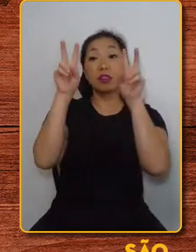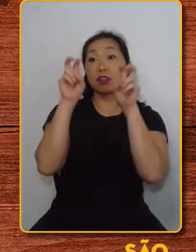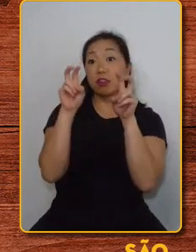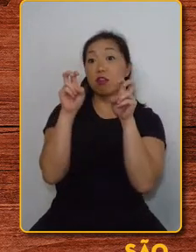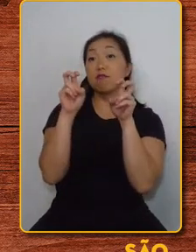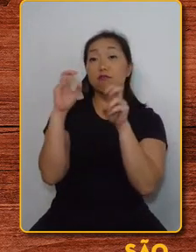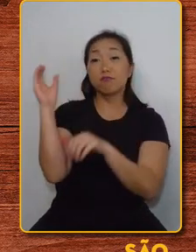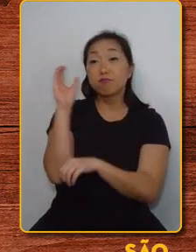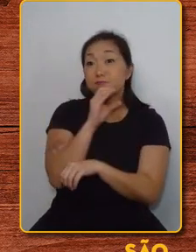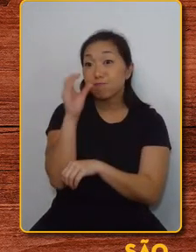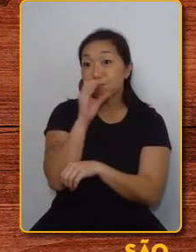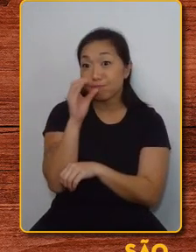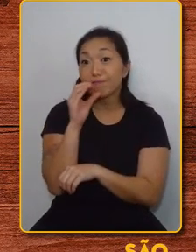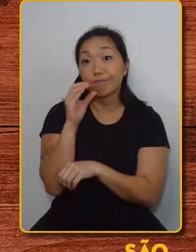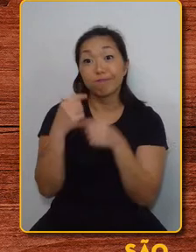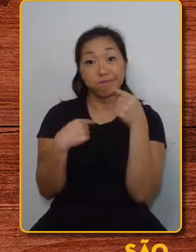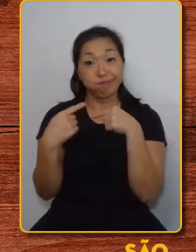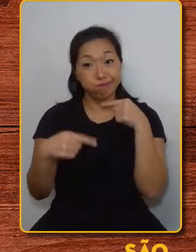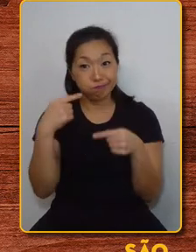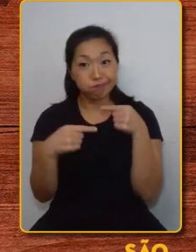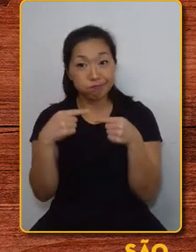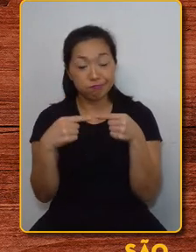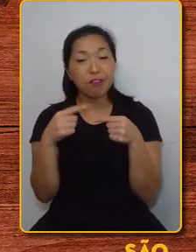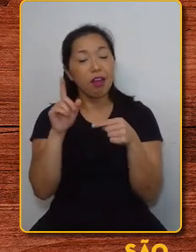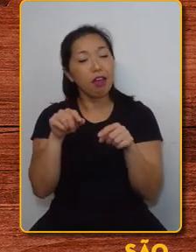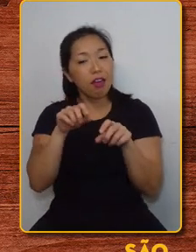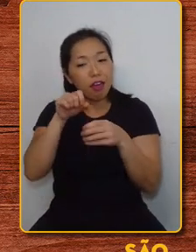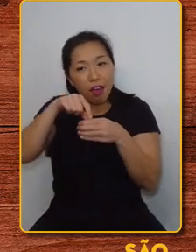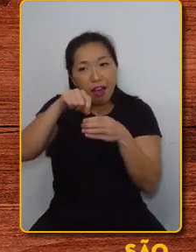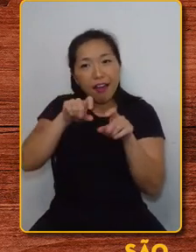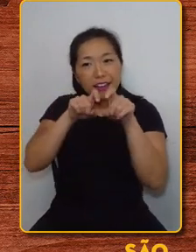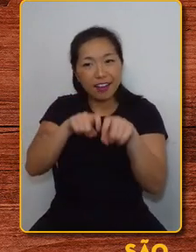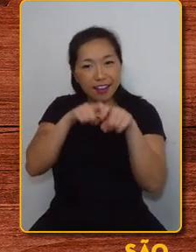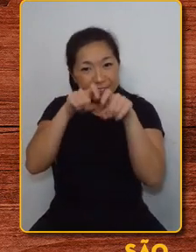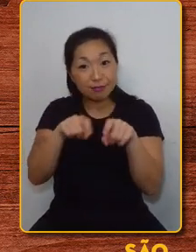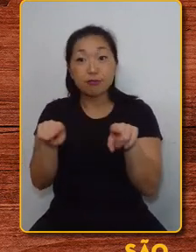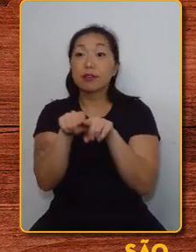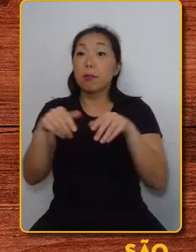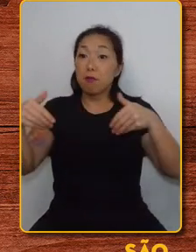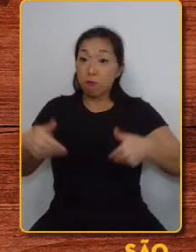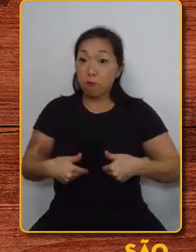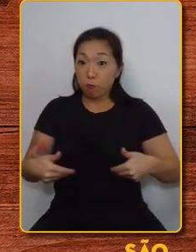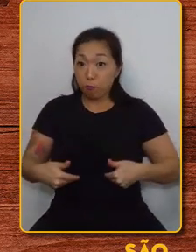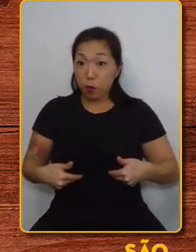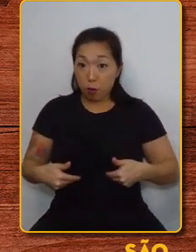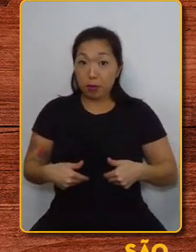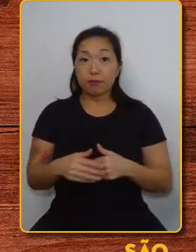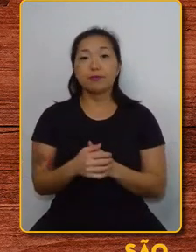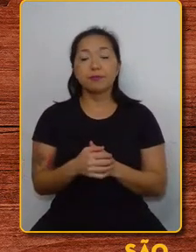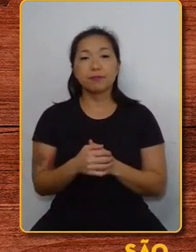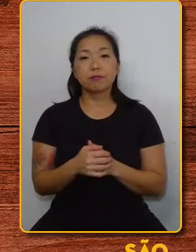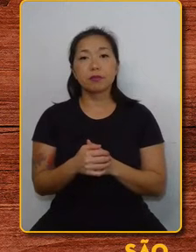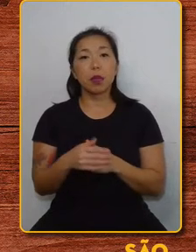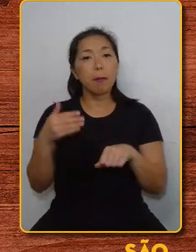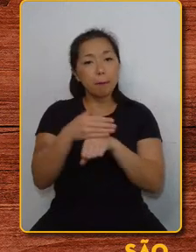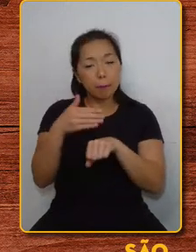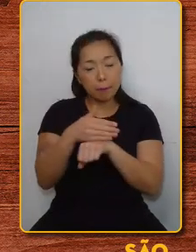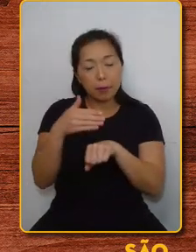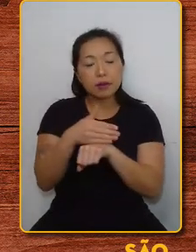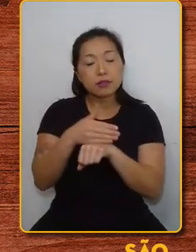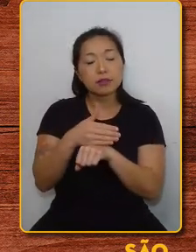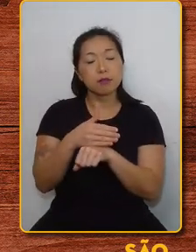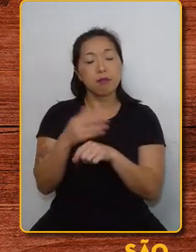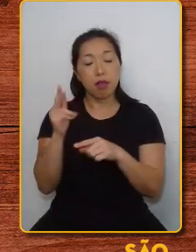a fome. Participam do debate Adriana Salai, pesquisadora, o João Paulo Rodrigues, líder do Movimento